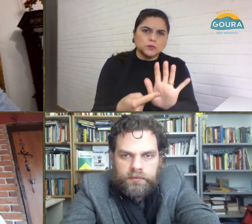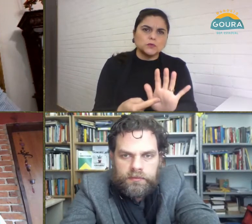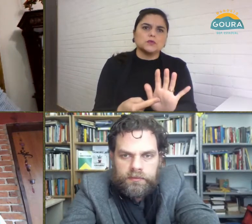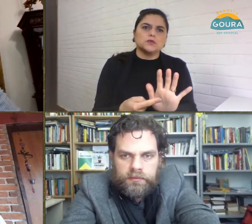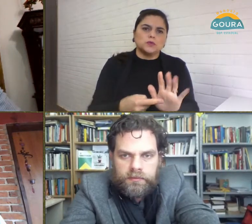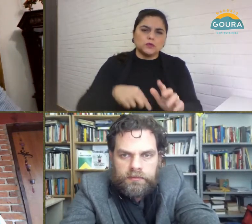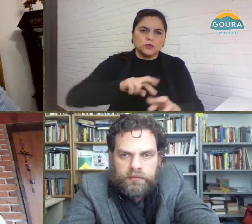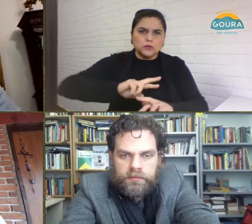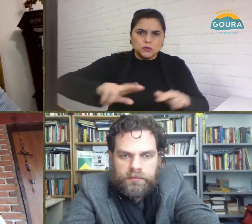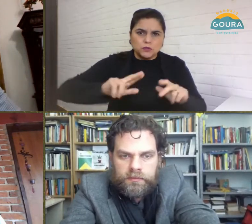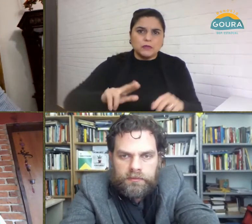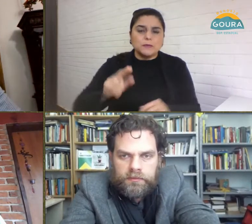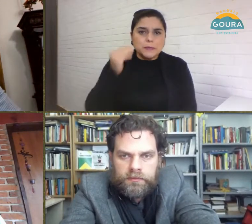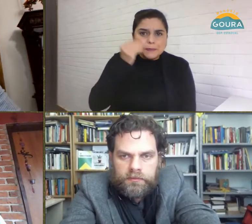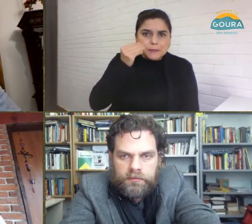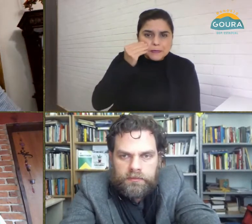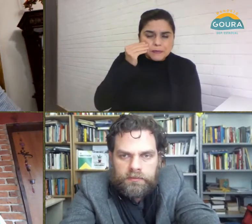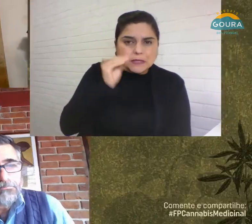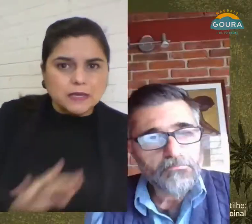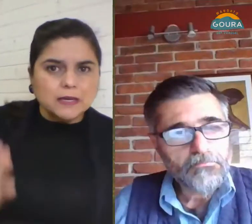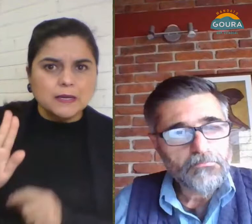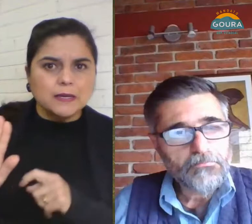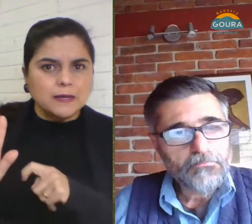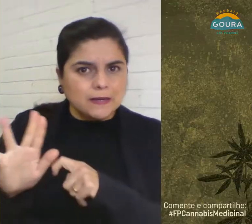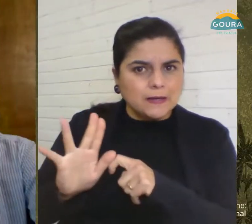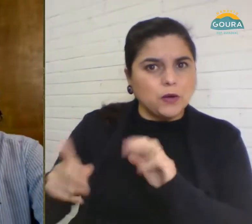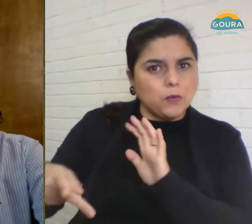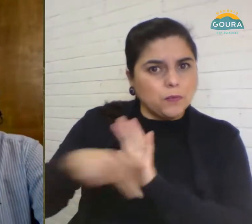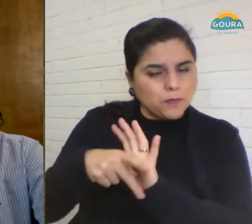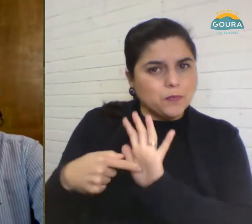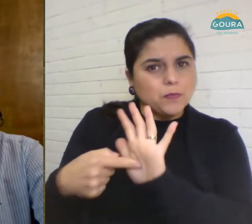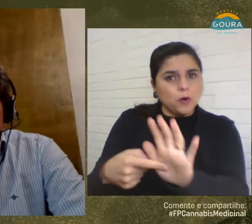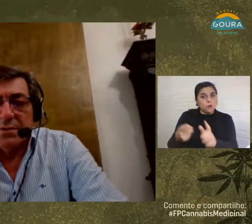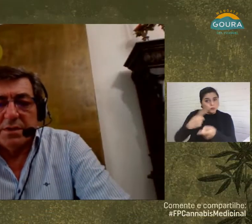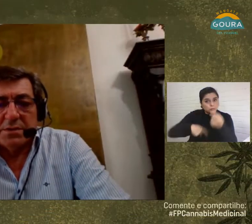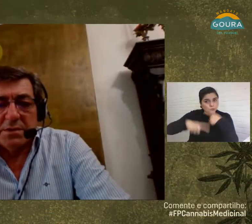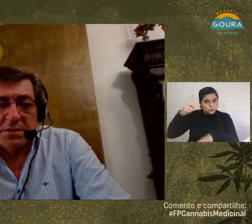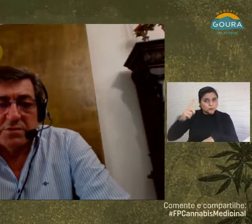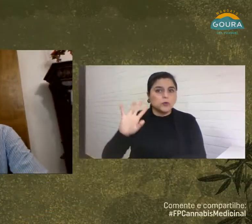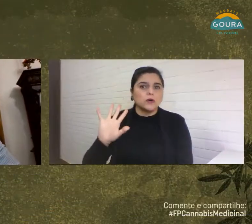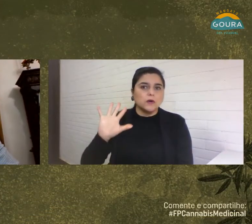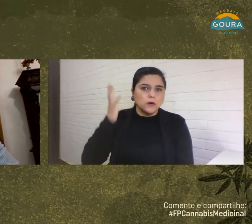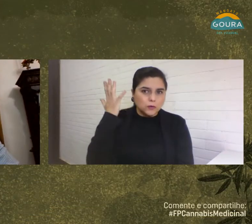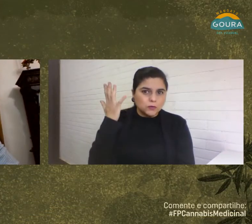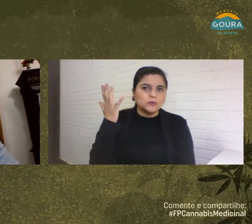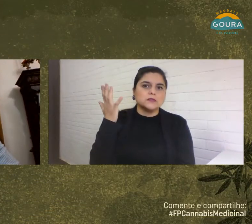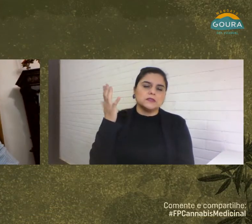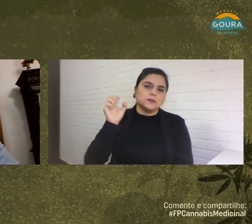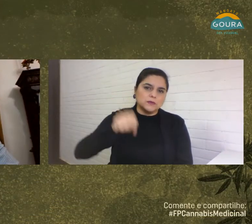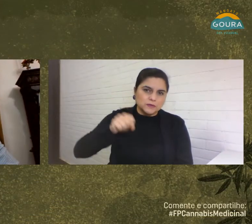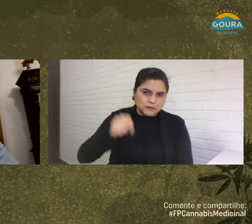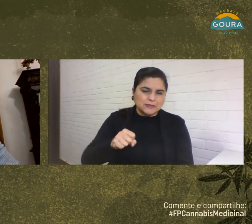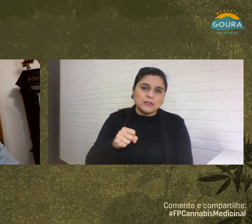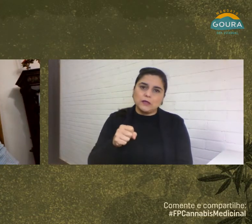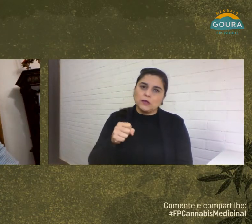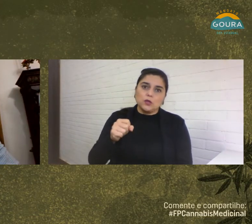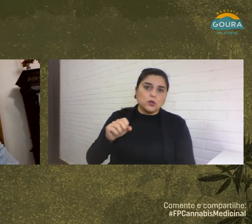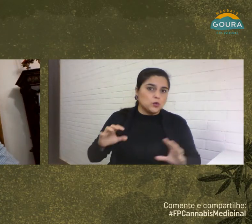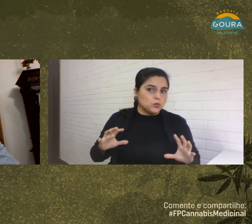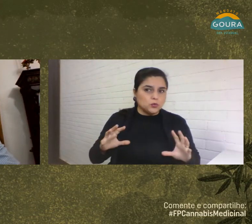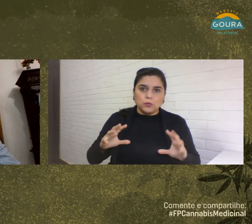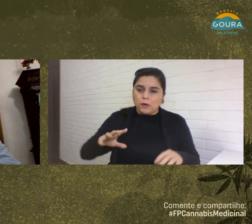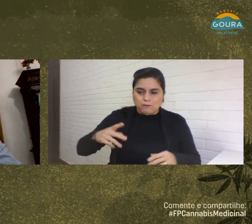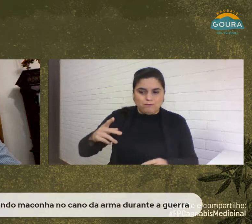de cannabis, que naturalmente se transformou na substância mais consumida no nosso